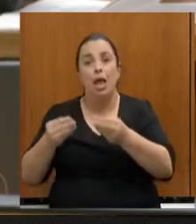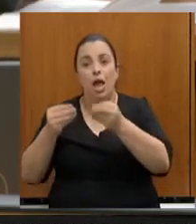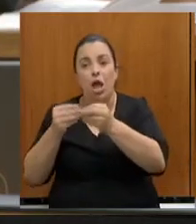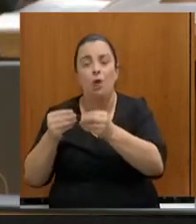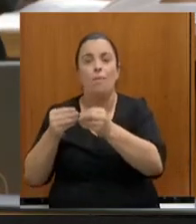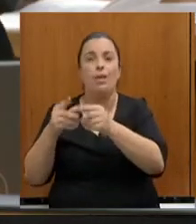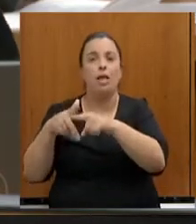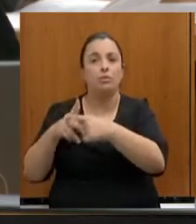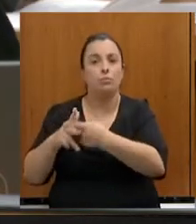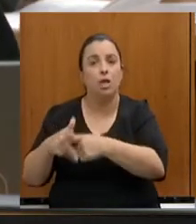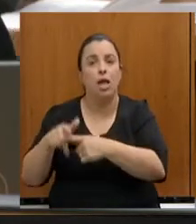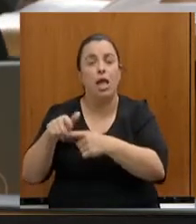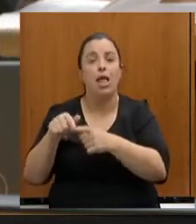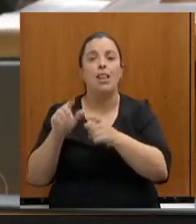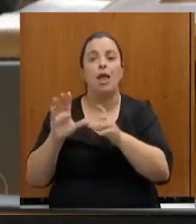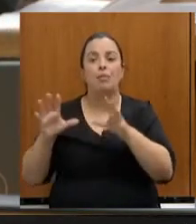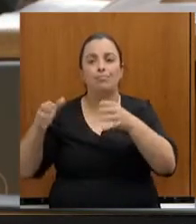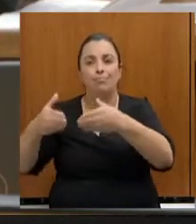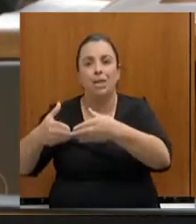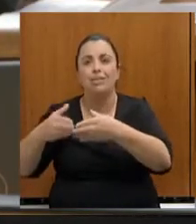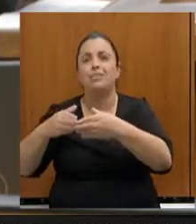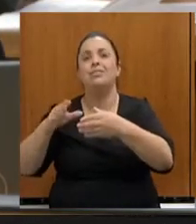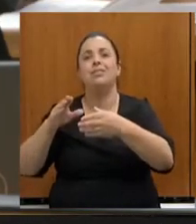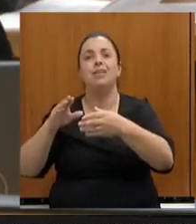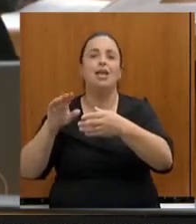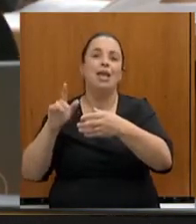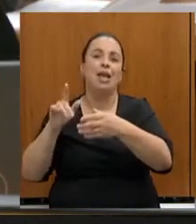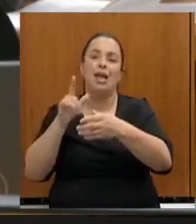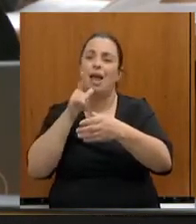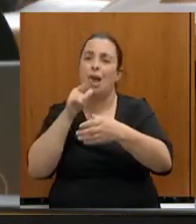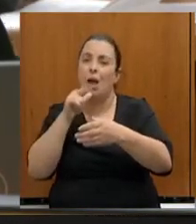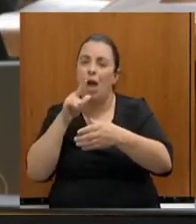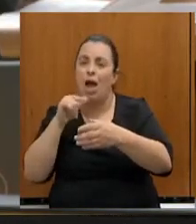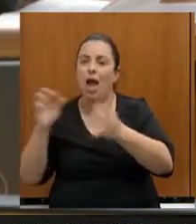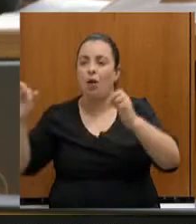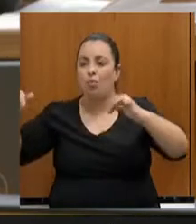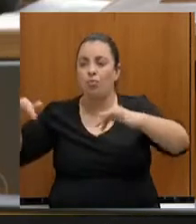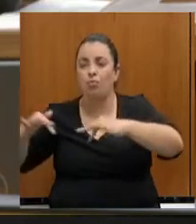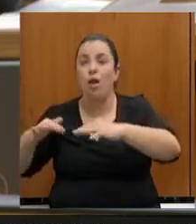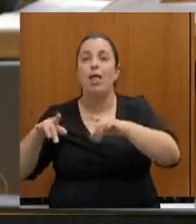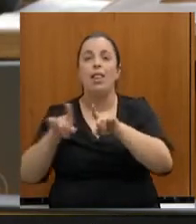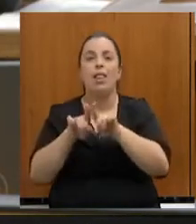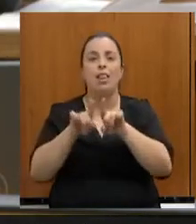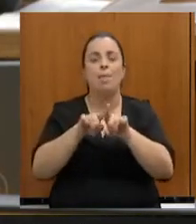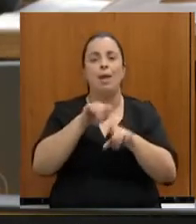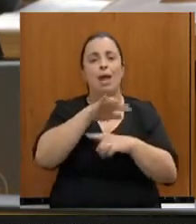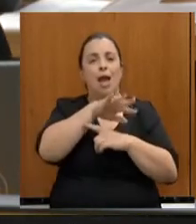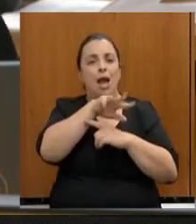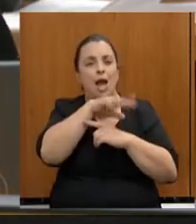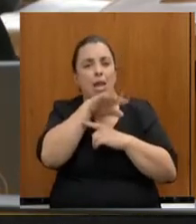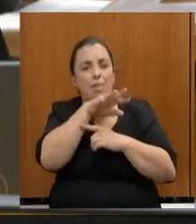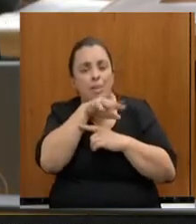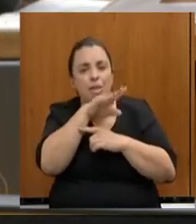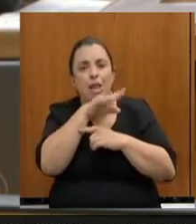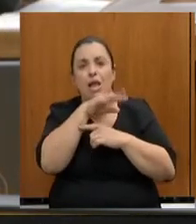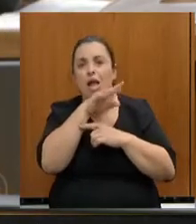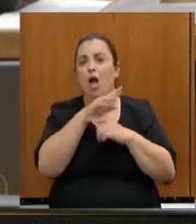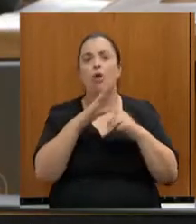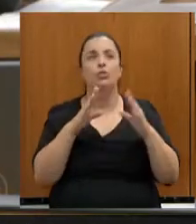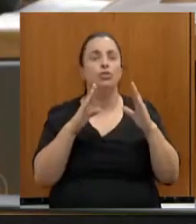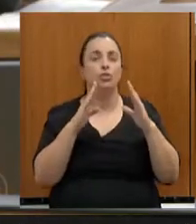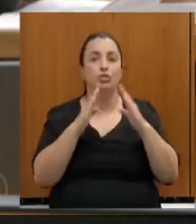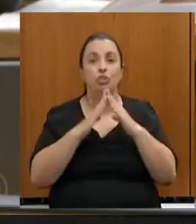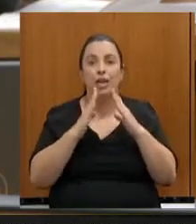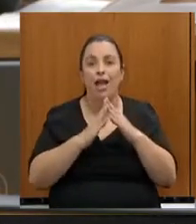metropolitana temos ações previstas para fauna doméstica para a fauna Silvestre e